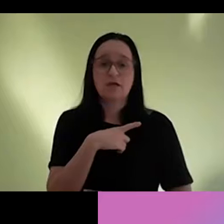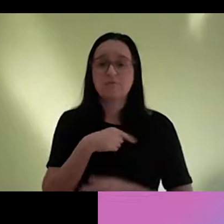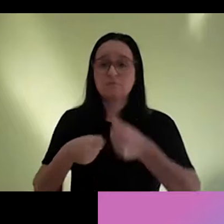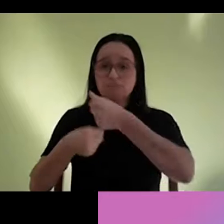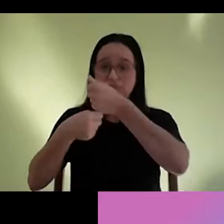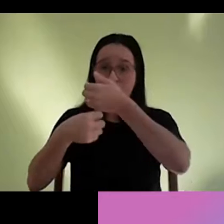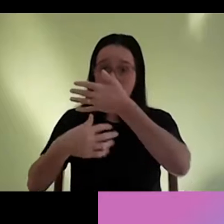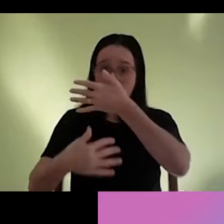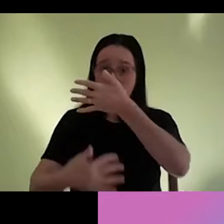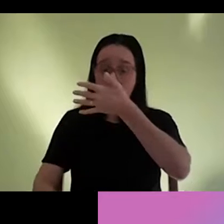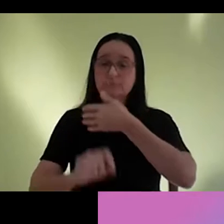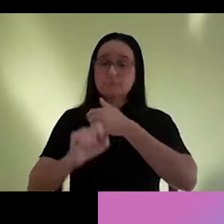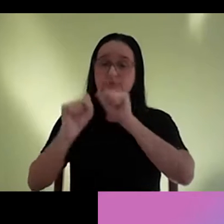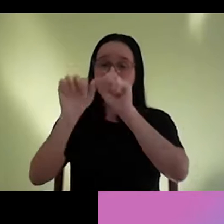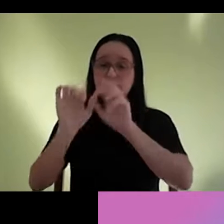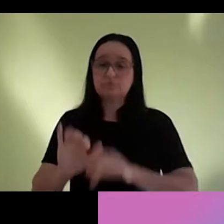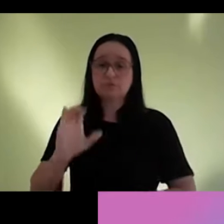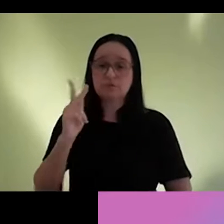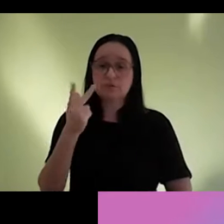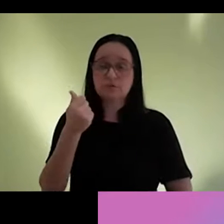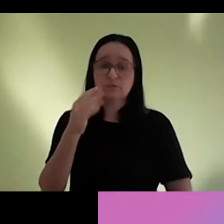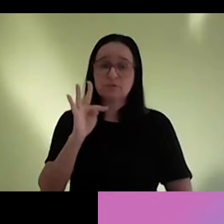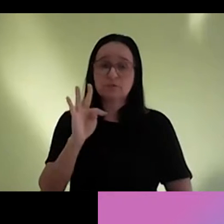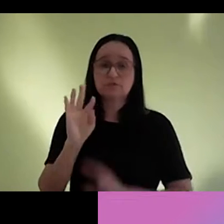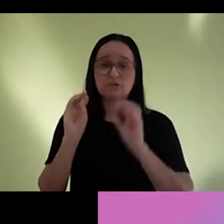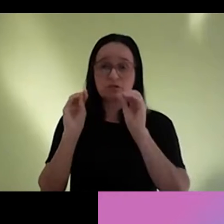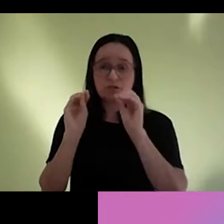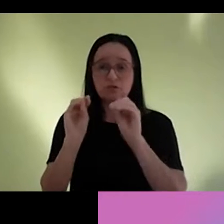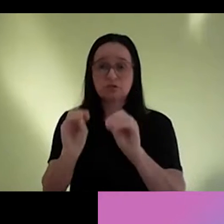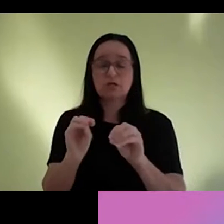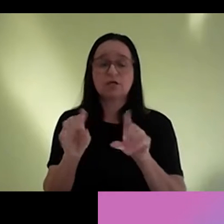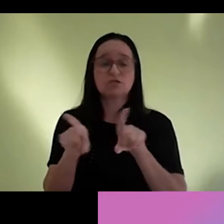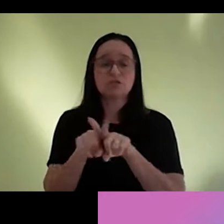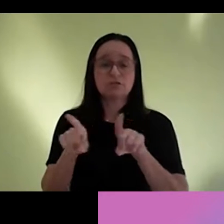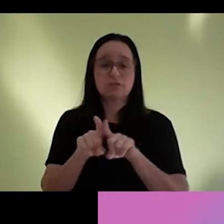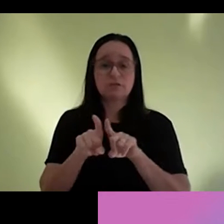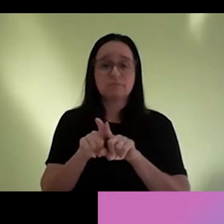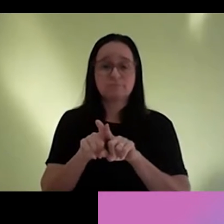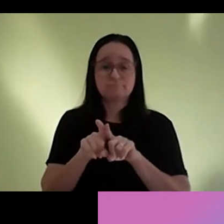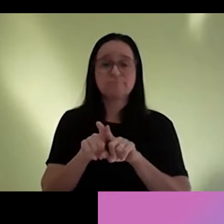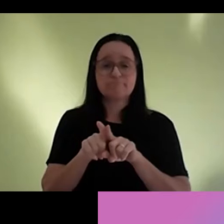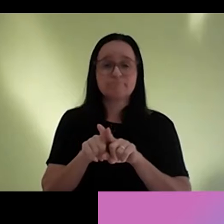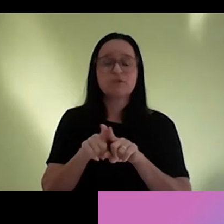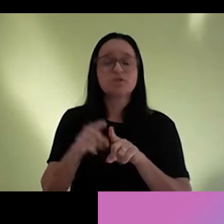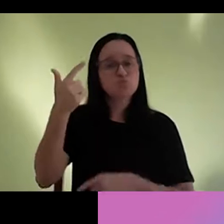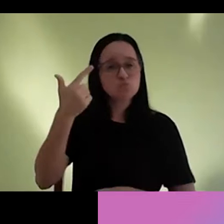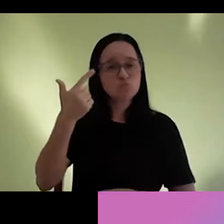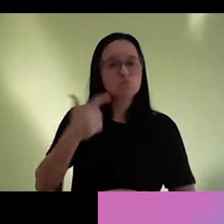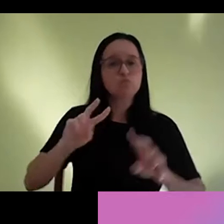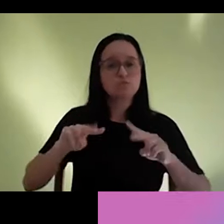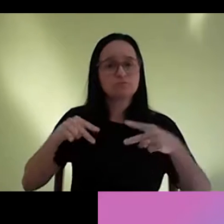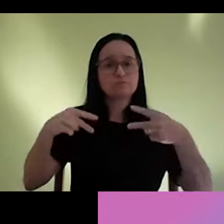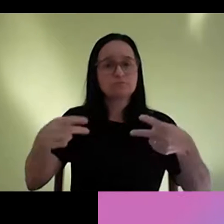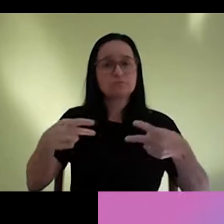enquanto a Aline faz o fechamento com vocês vou colocar o site do Jornada novamente vou colocar os meus